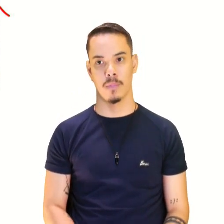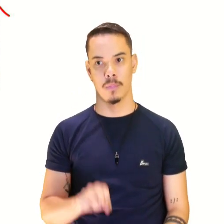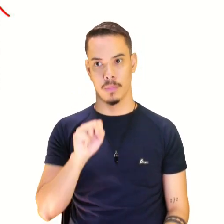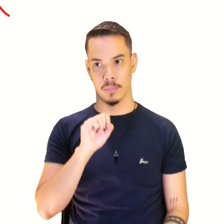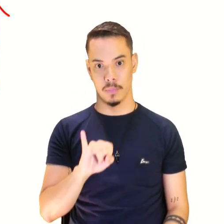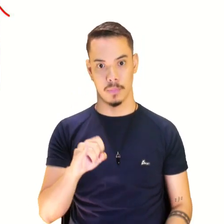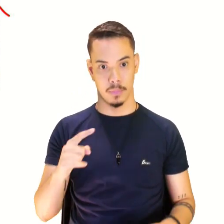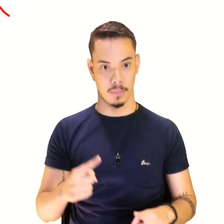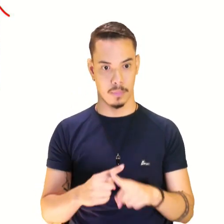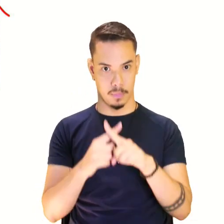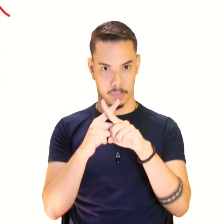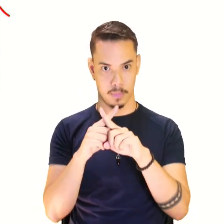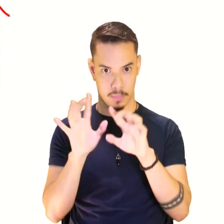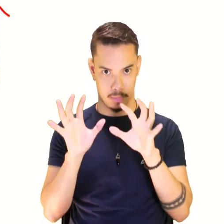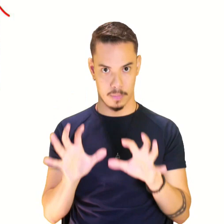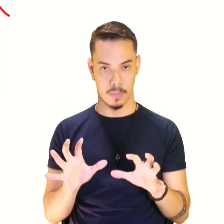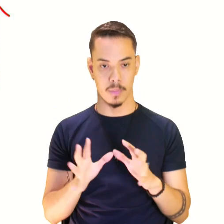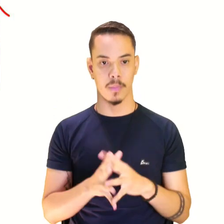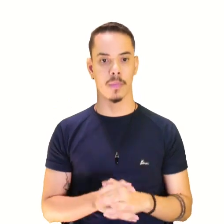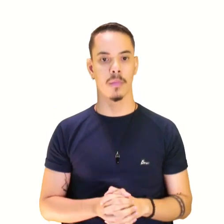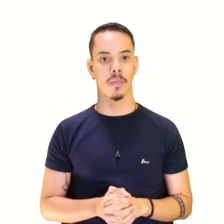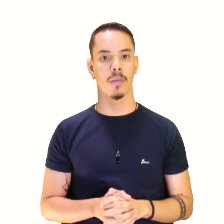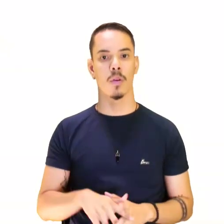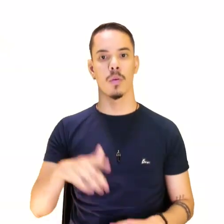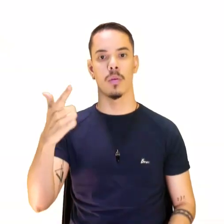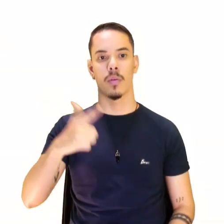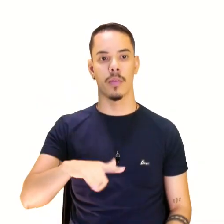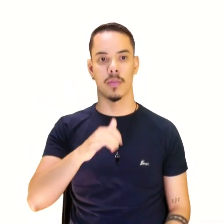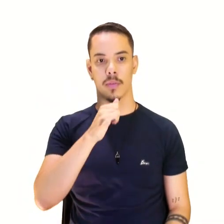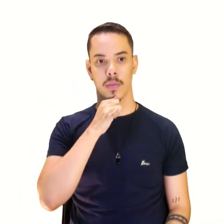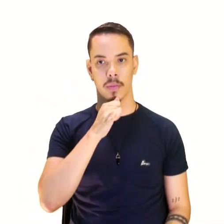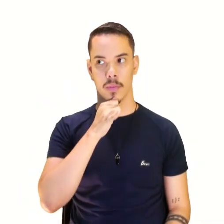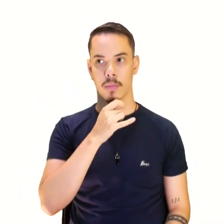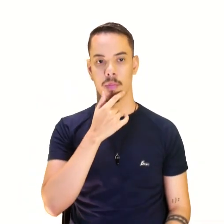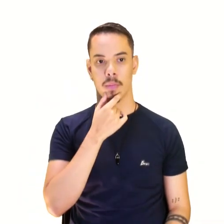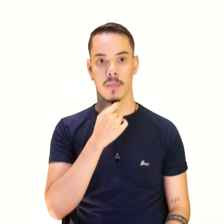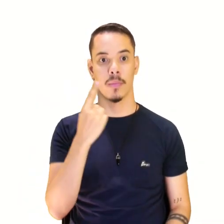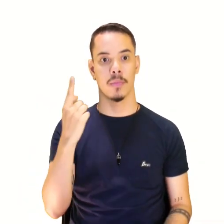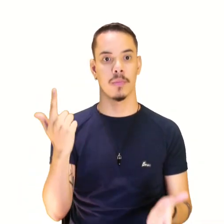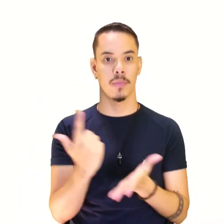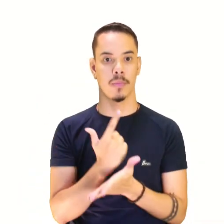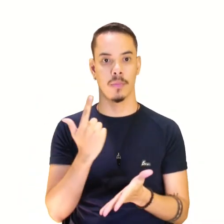multiplica-se na linha. Beleza? Beleza. Mais um exemplo, bora ver? Um livro de